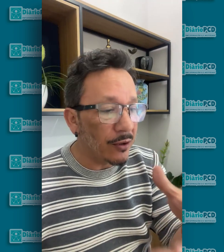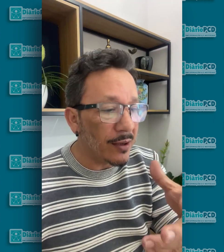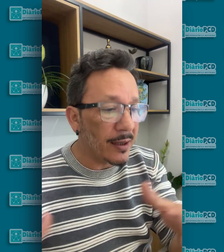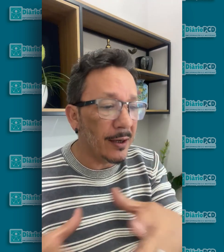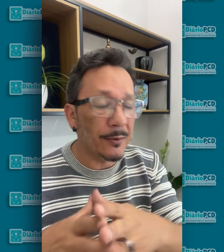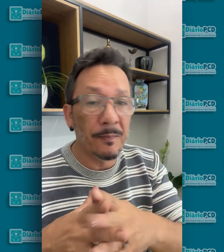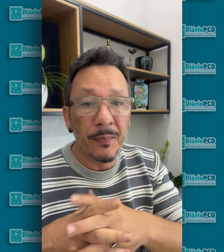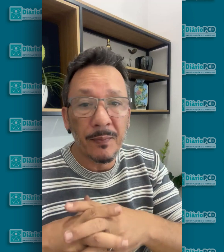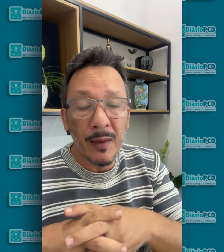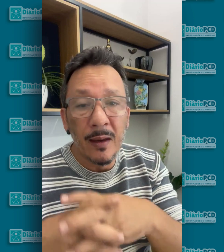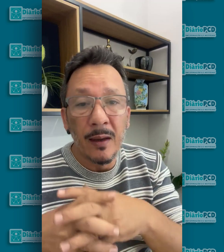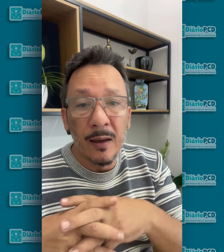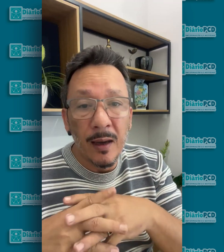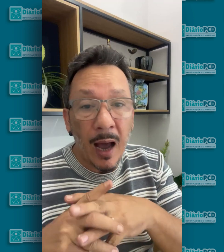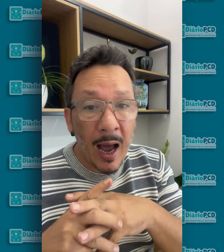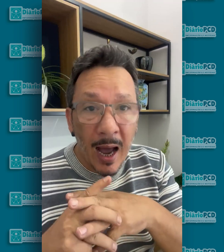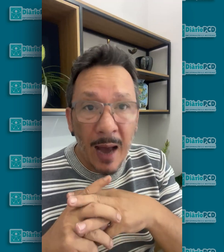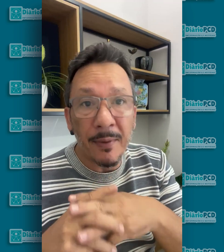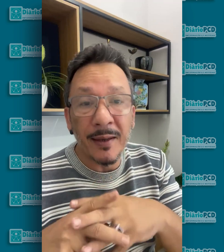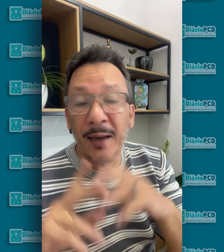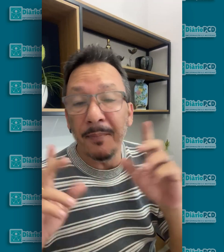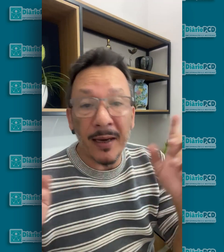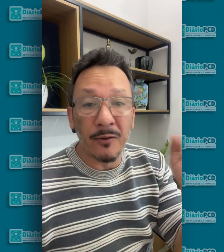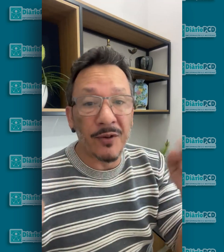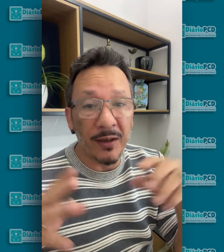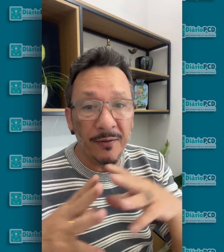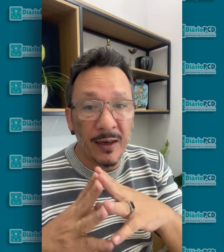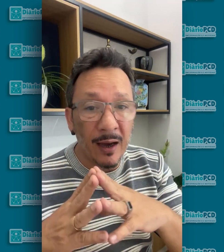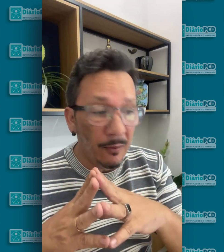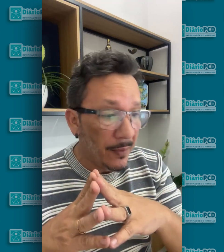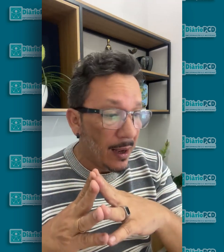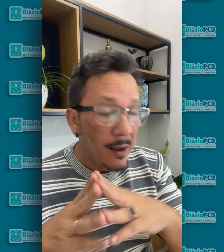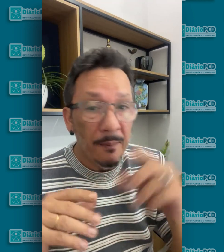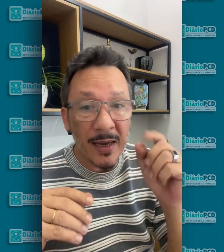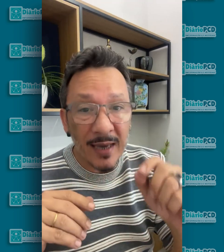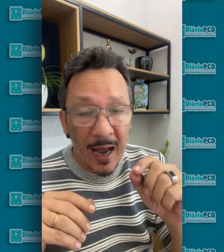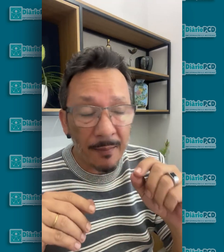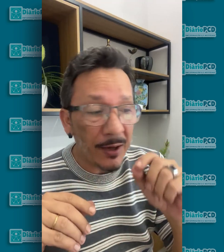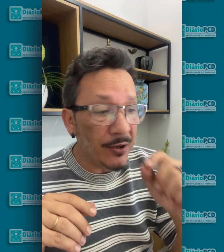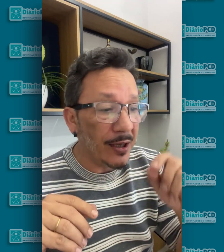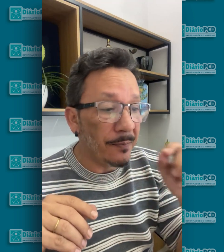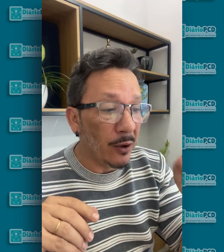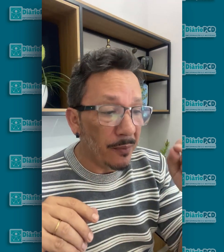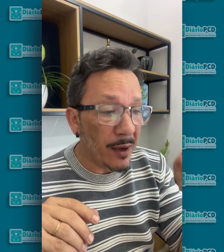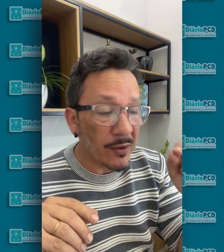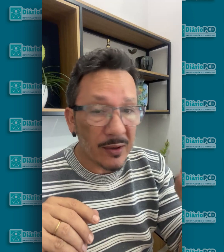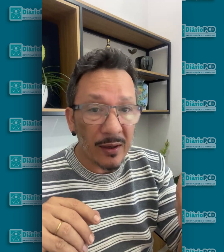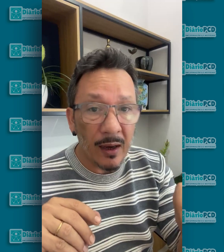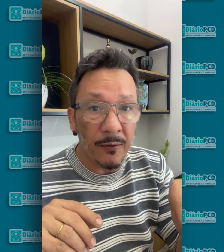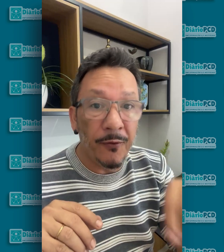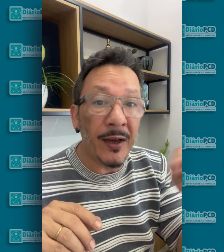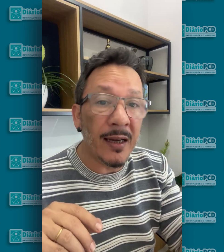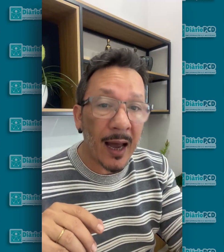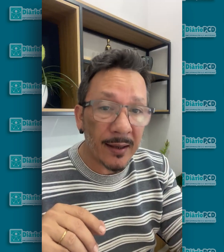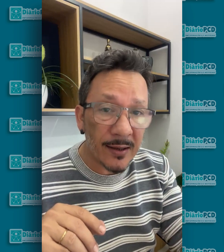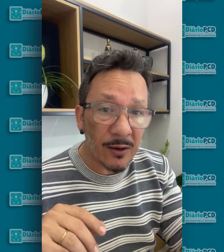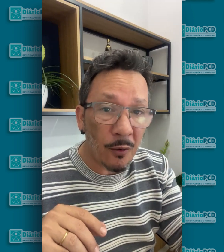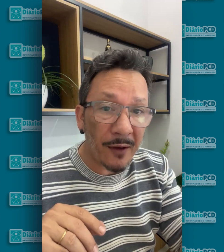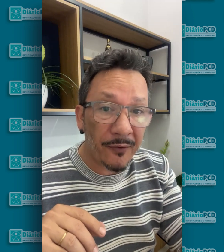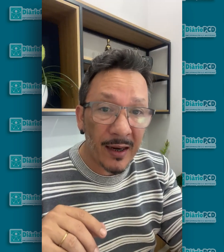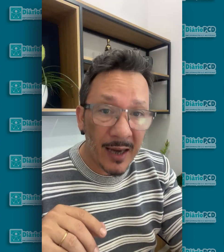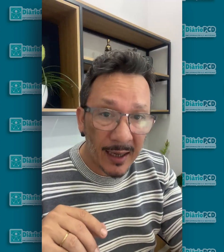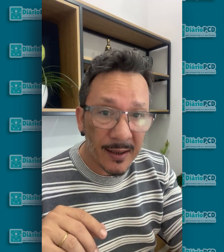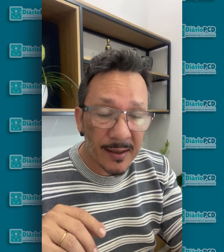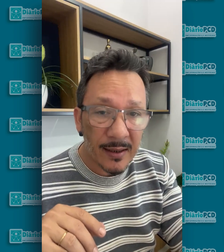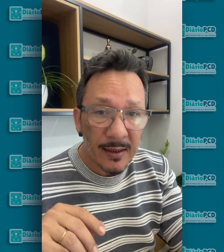no sentido estrito. A ABRA também não tinha filial, mas a ABRA tinha pelo menos filiadas